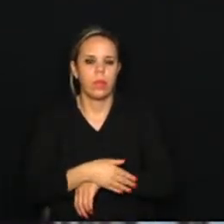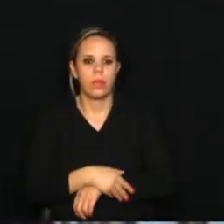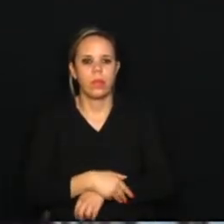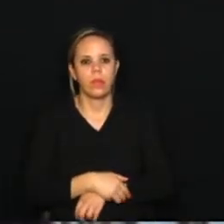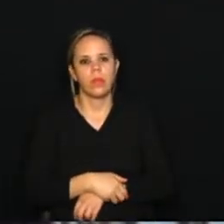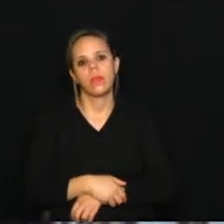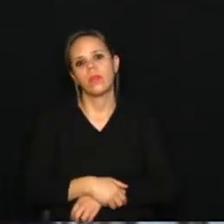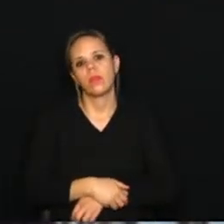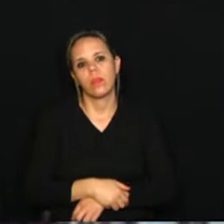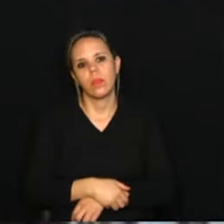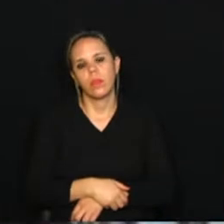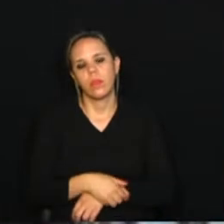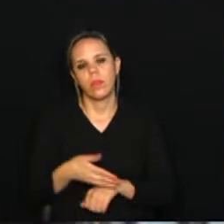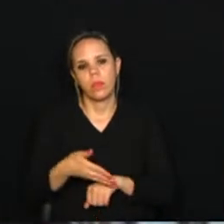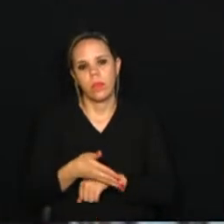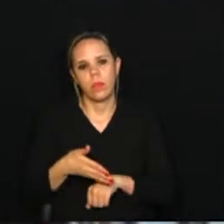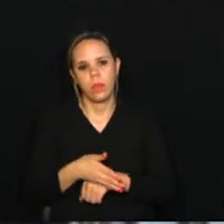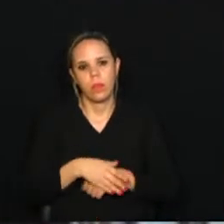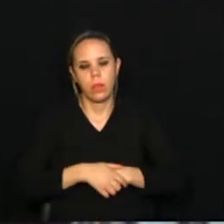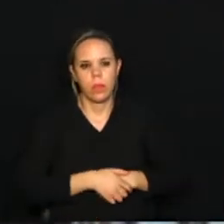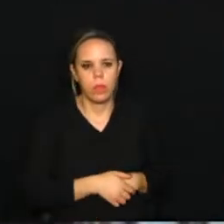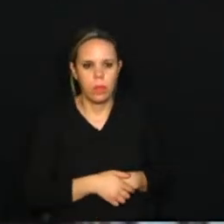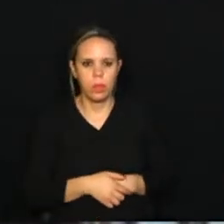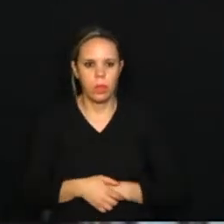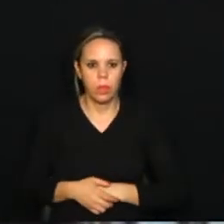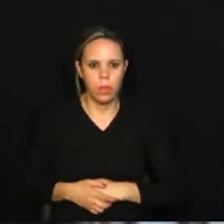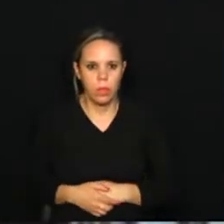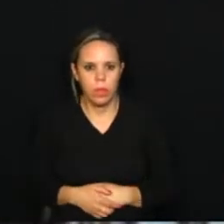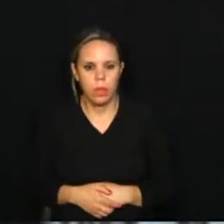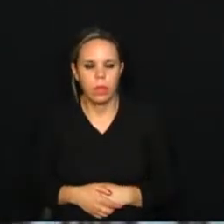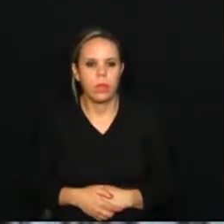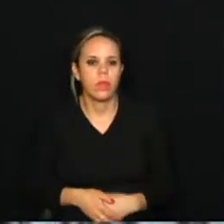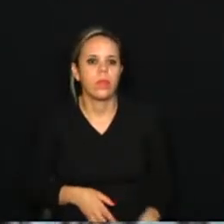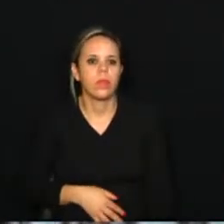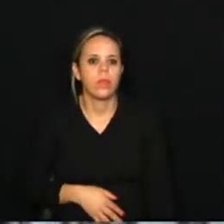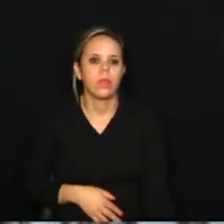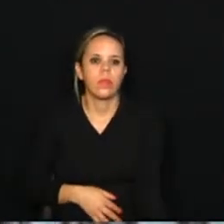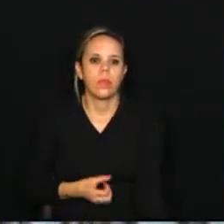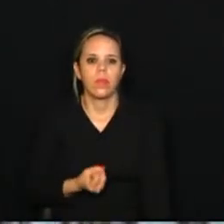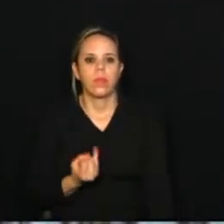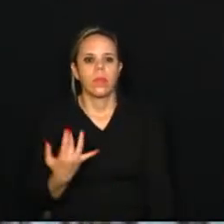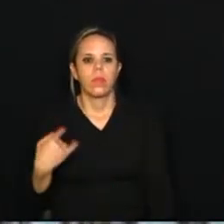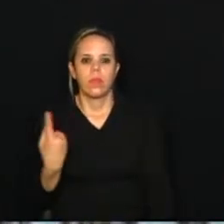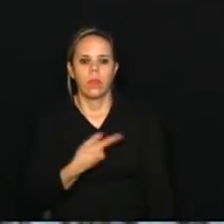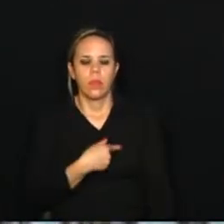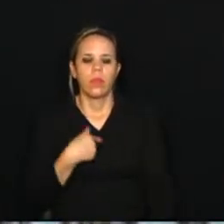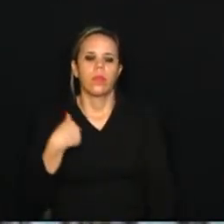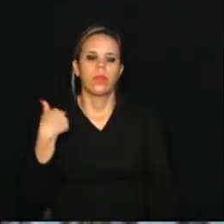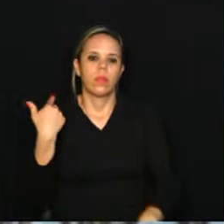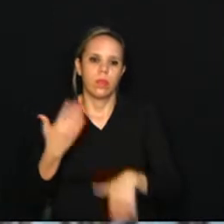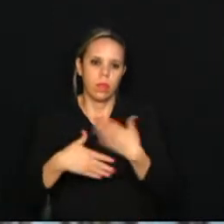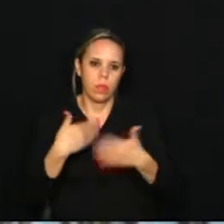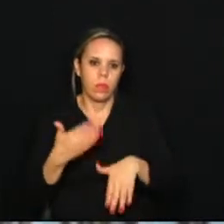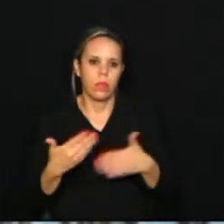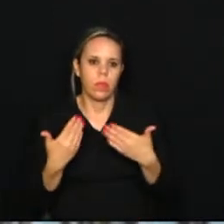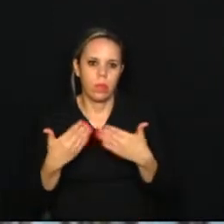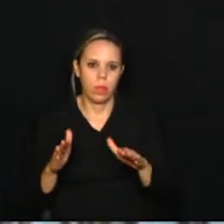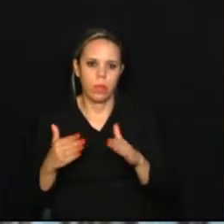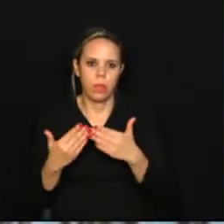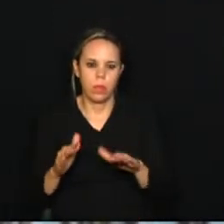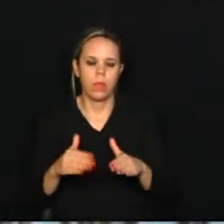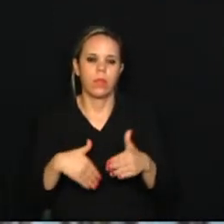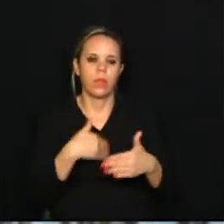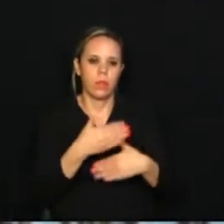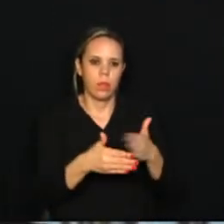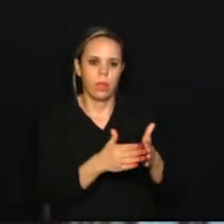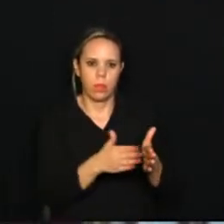de frequência, né? À medida que nós fomos abrindo as outras